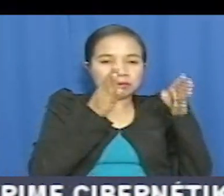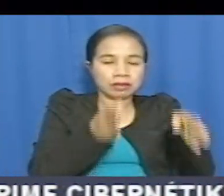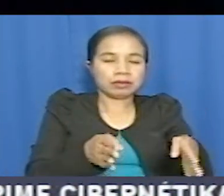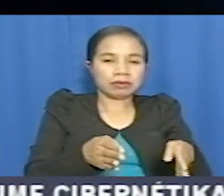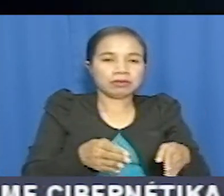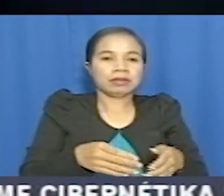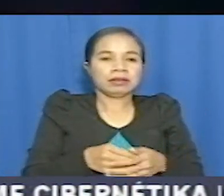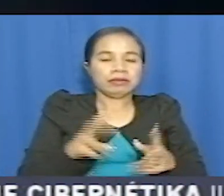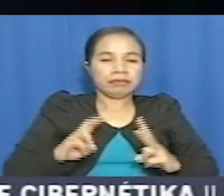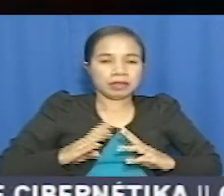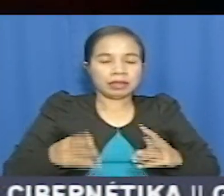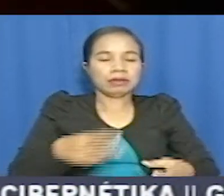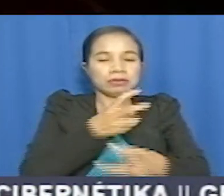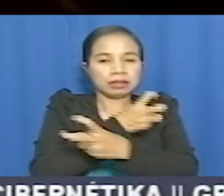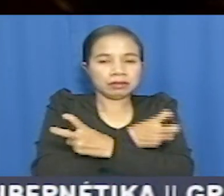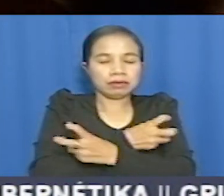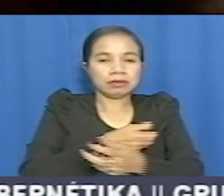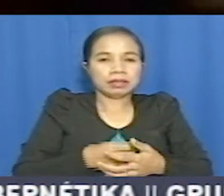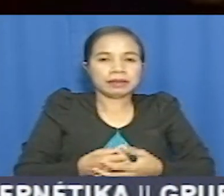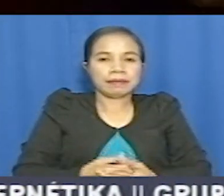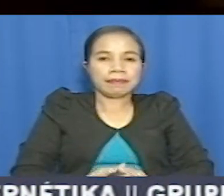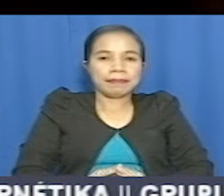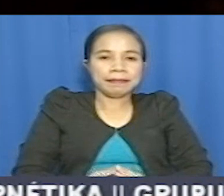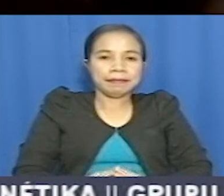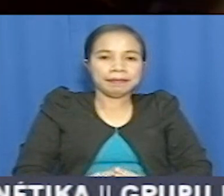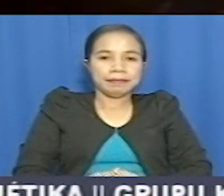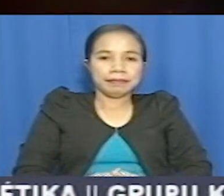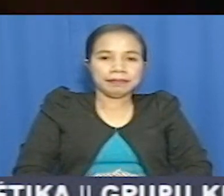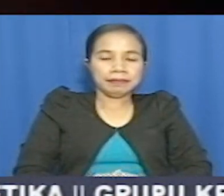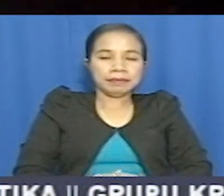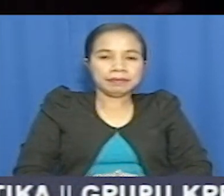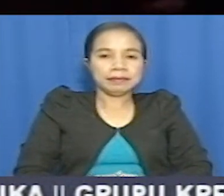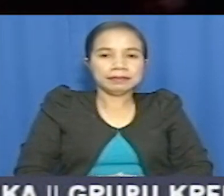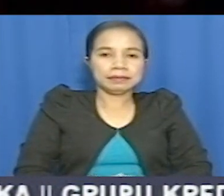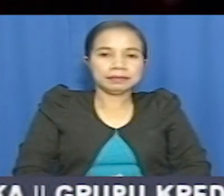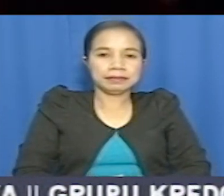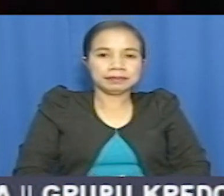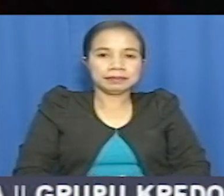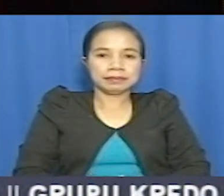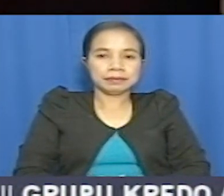Saudoso ni Restus Mortais. Equipa cobertura, RTTL.